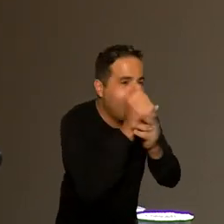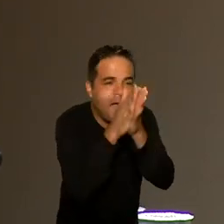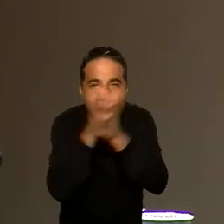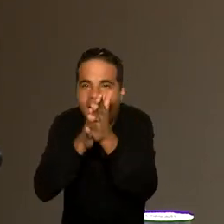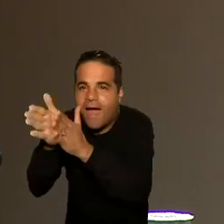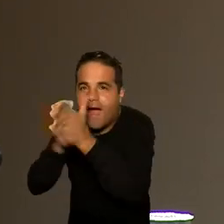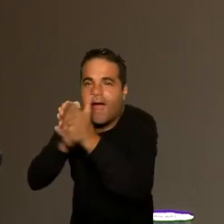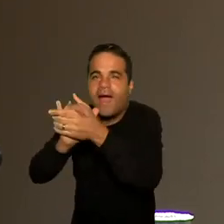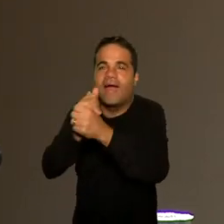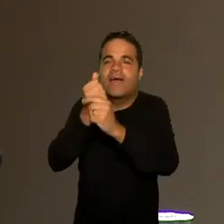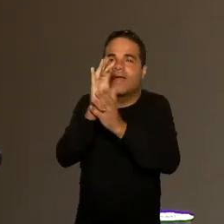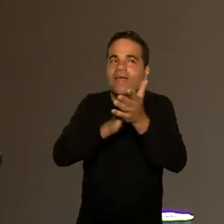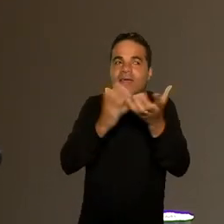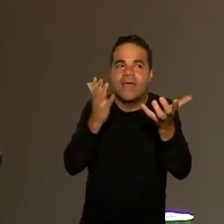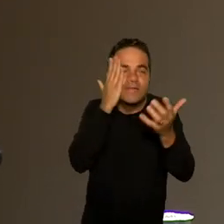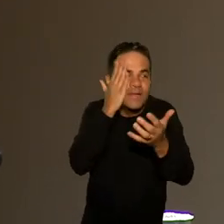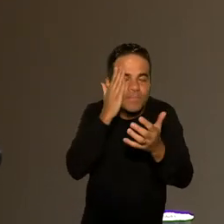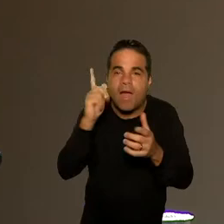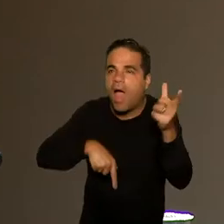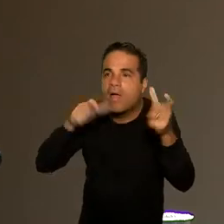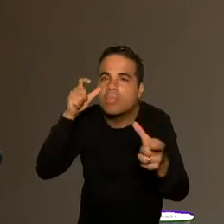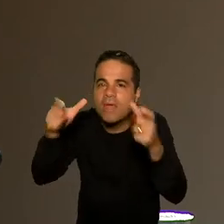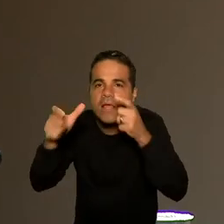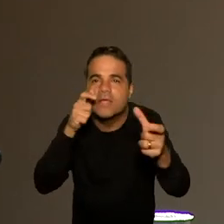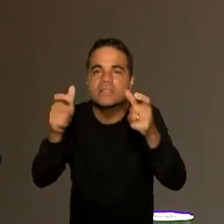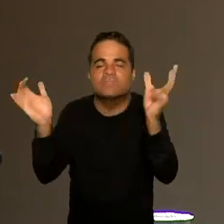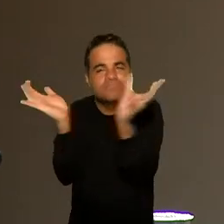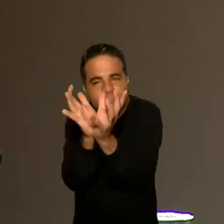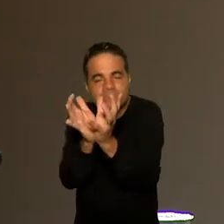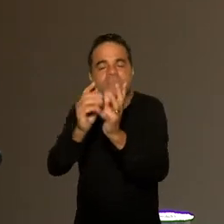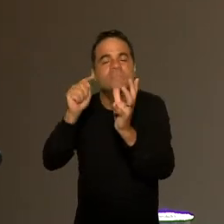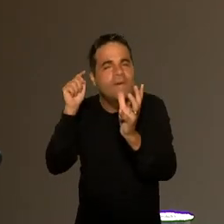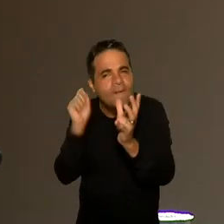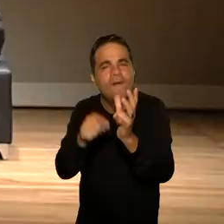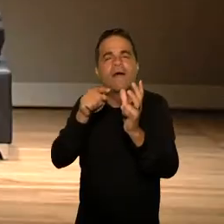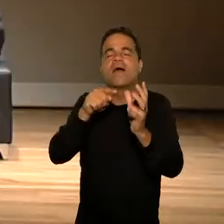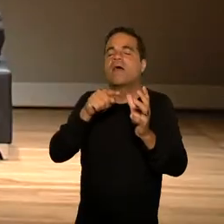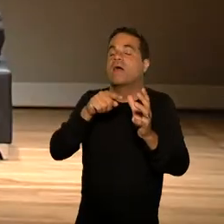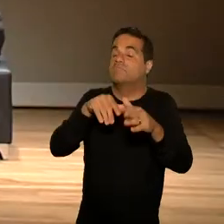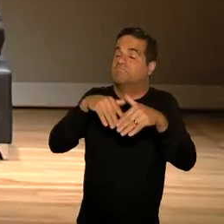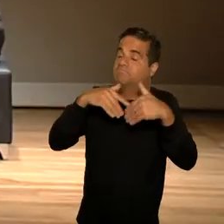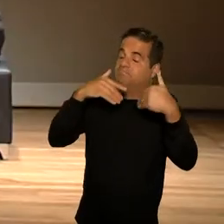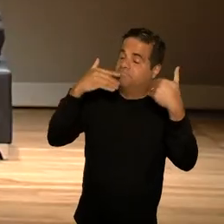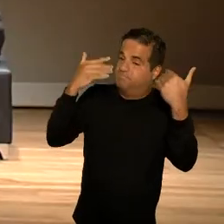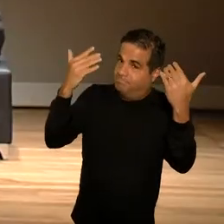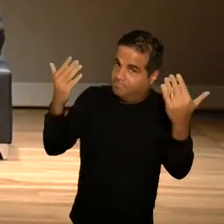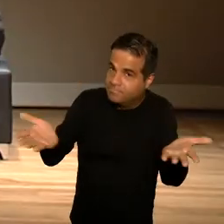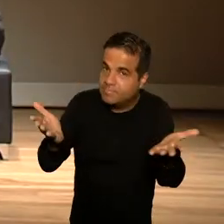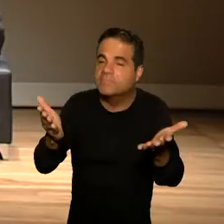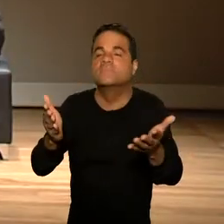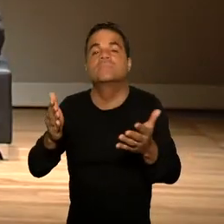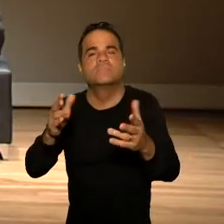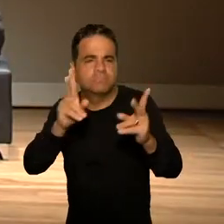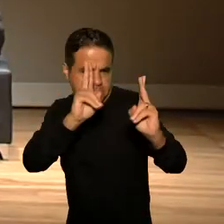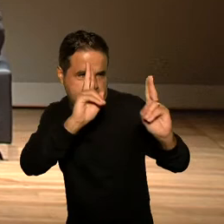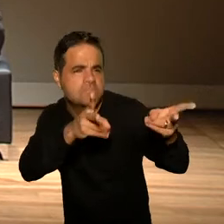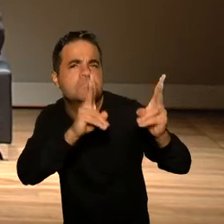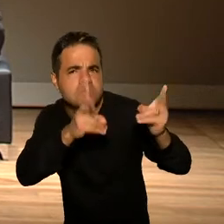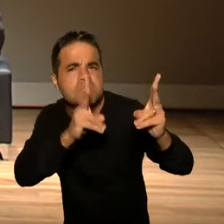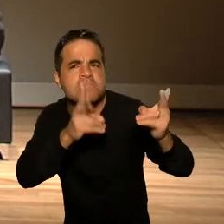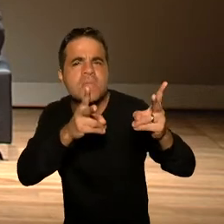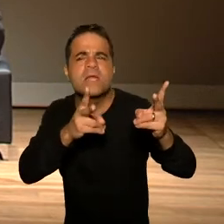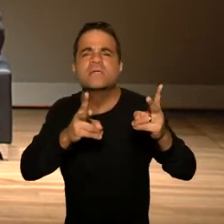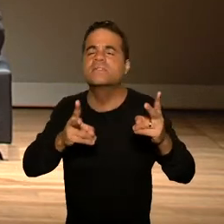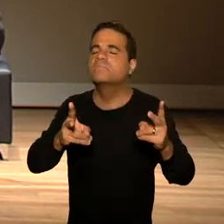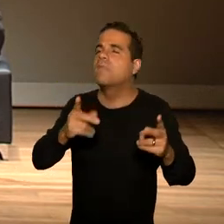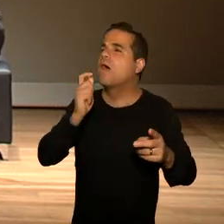público deve deve ser interessante também né de você algumas são ao mesmo tempo